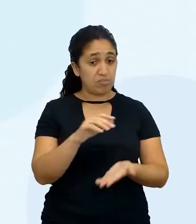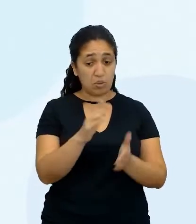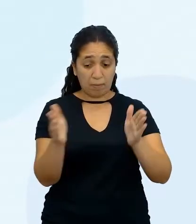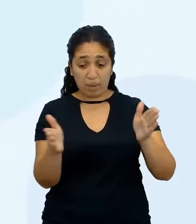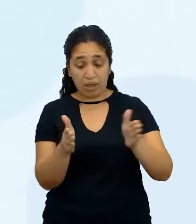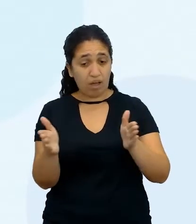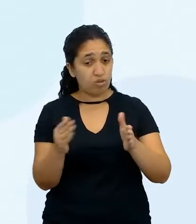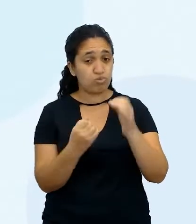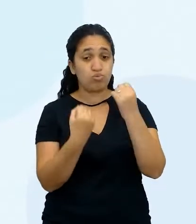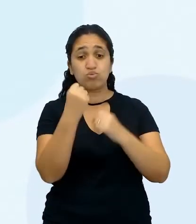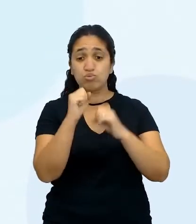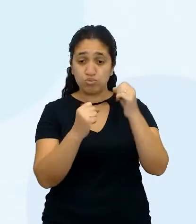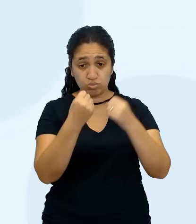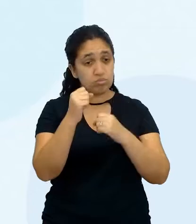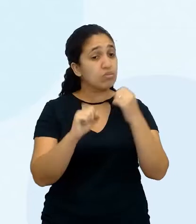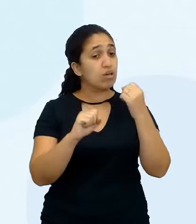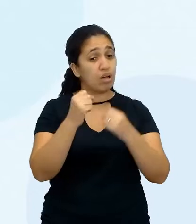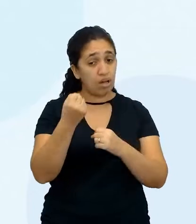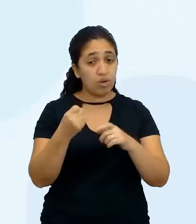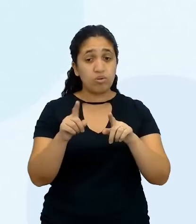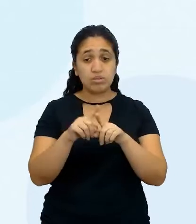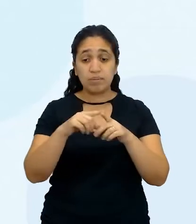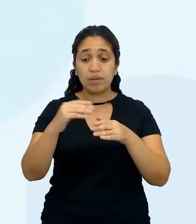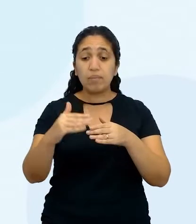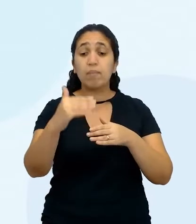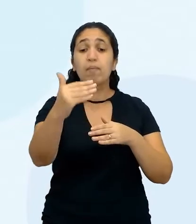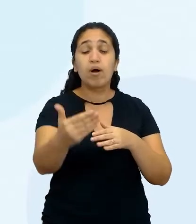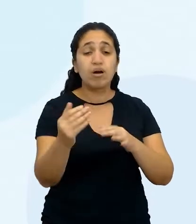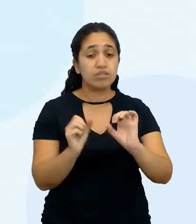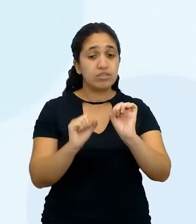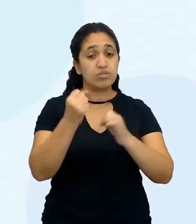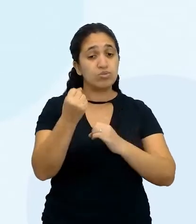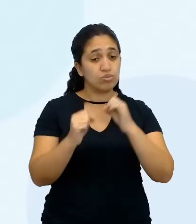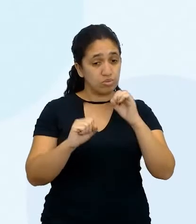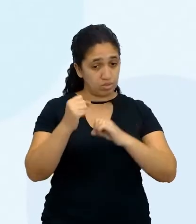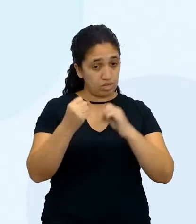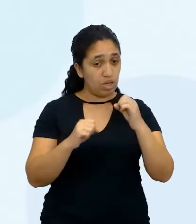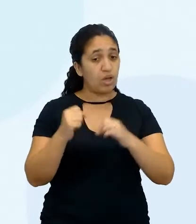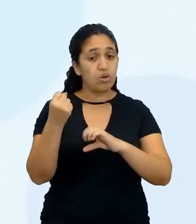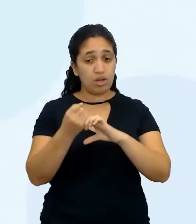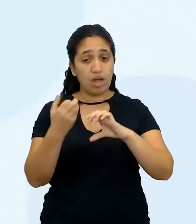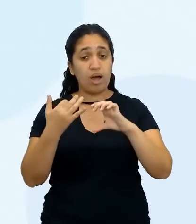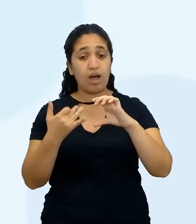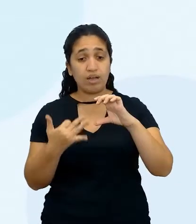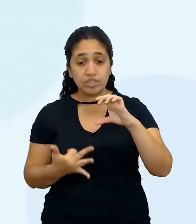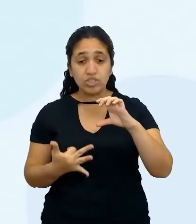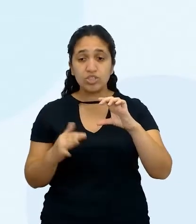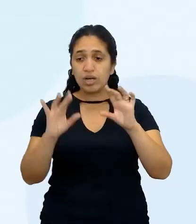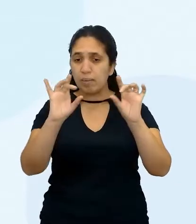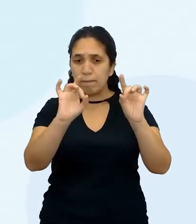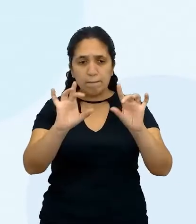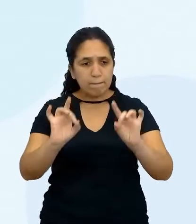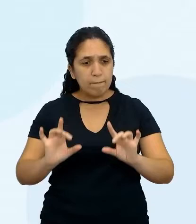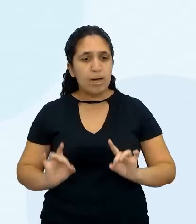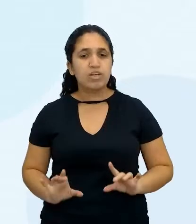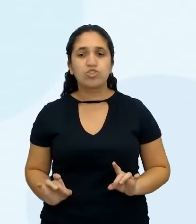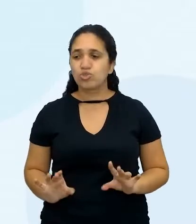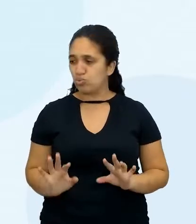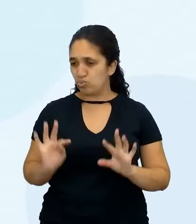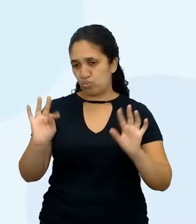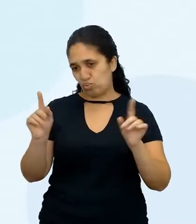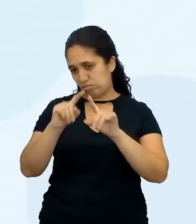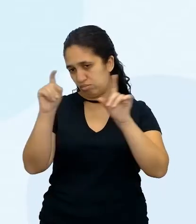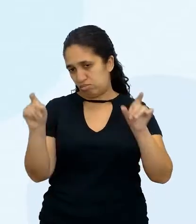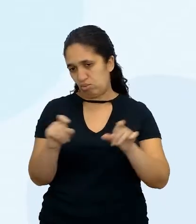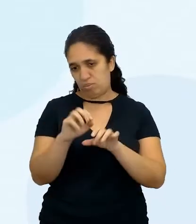industrial e também do mundo pós-industrial, que se caracteriza pela automação, pela